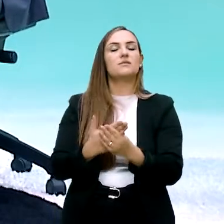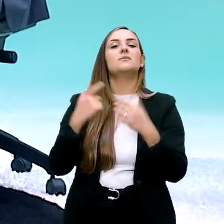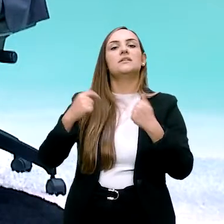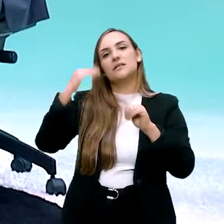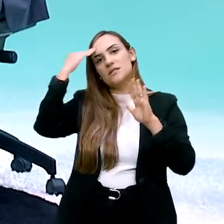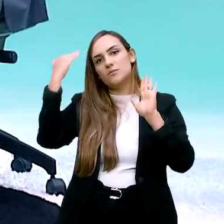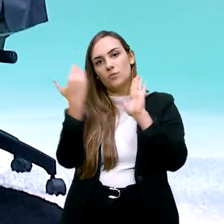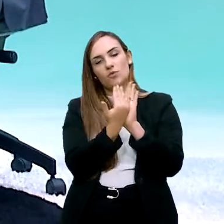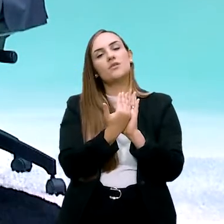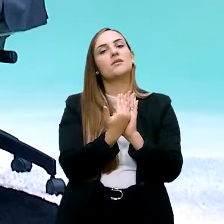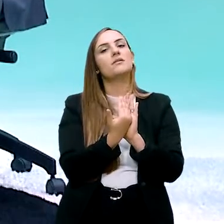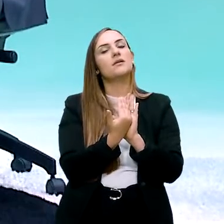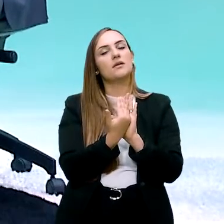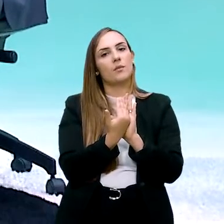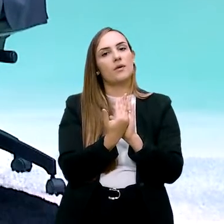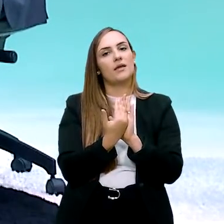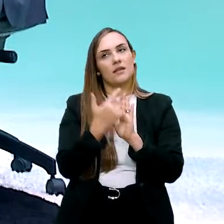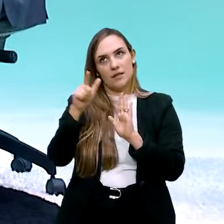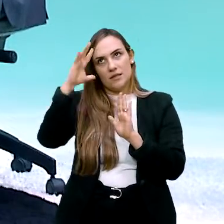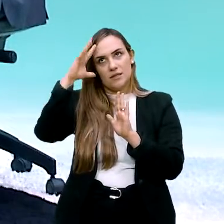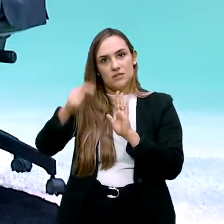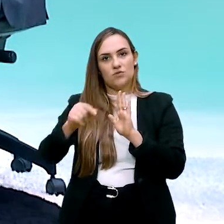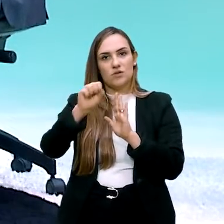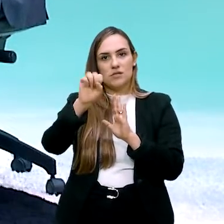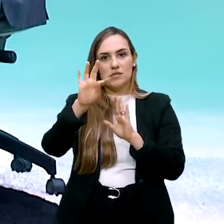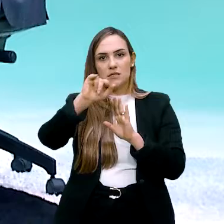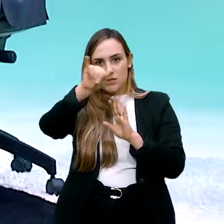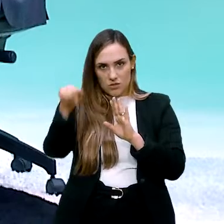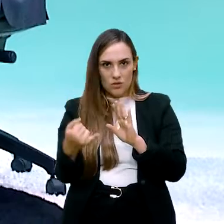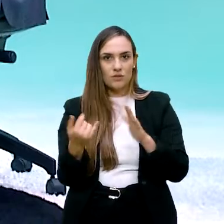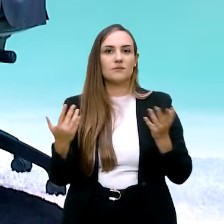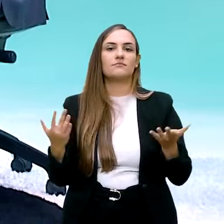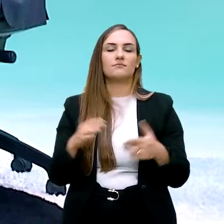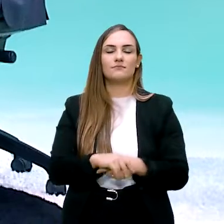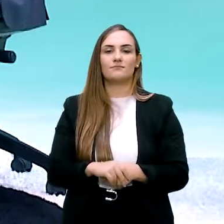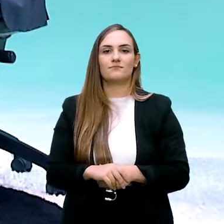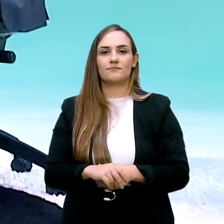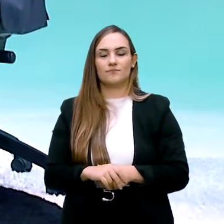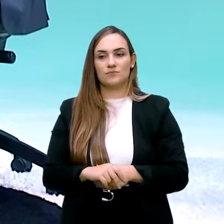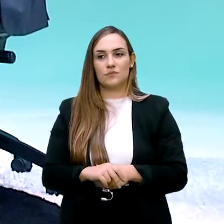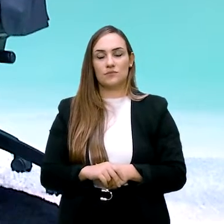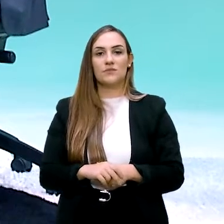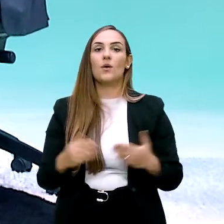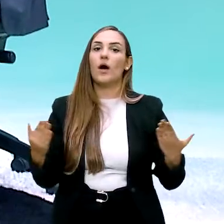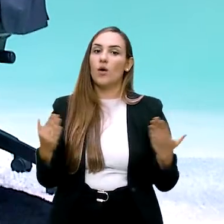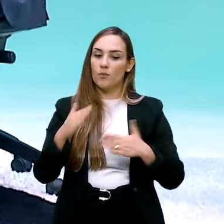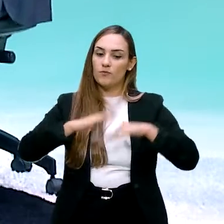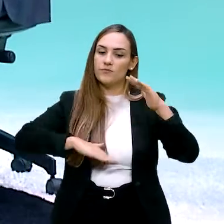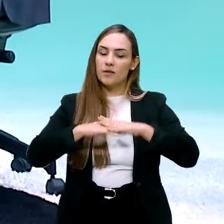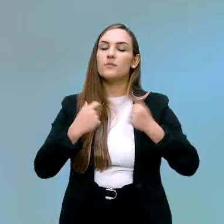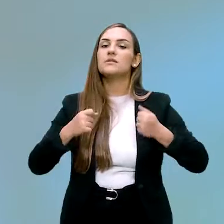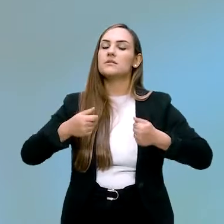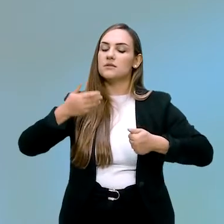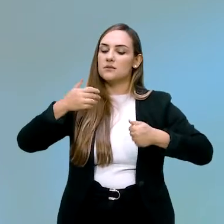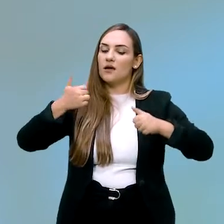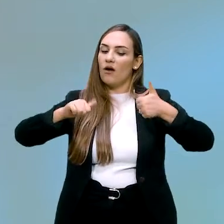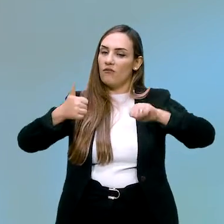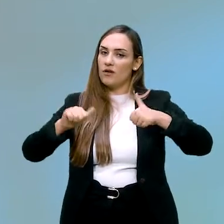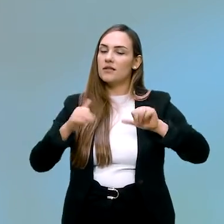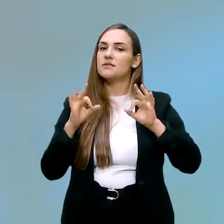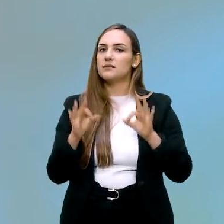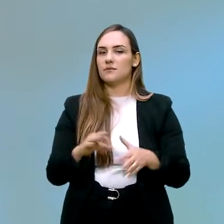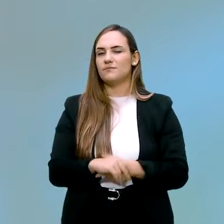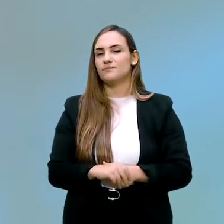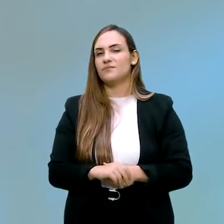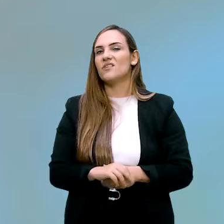da jurisprudência. Portanto, a análise técnica do profissional precisa ser mais acurada a partir de agora. Bacana. A